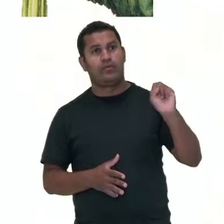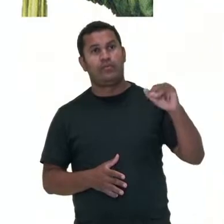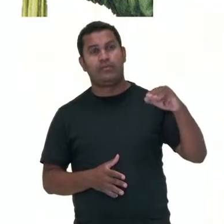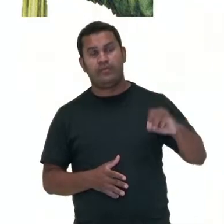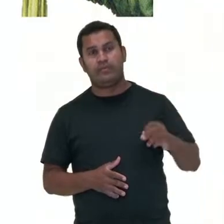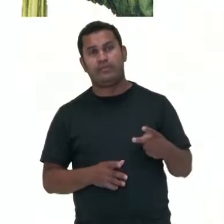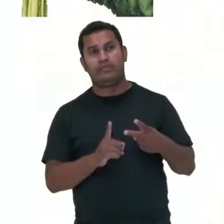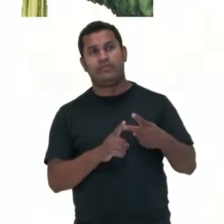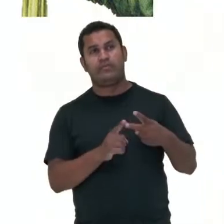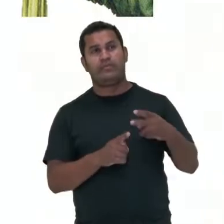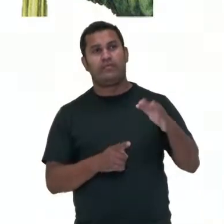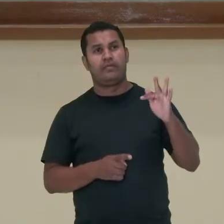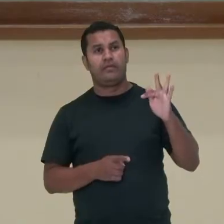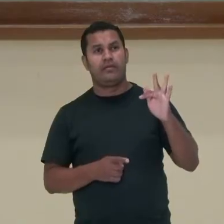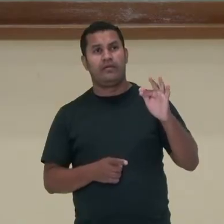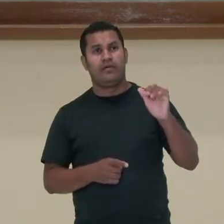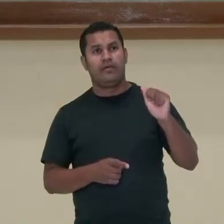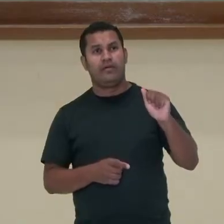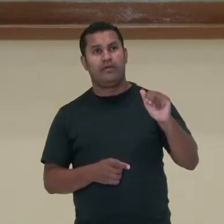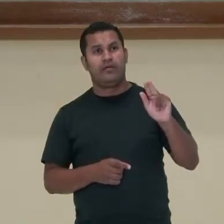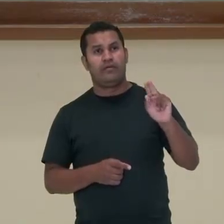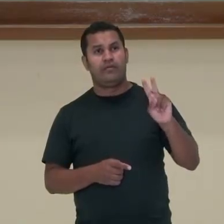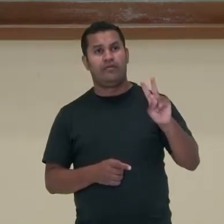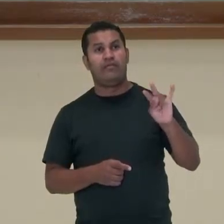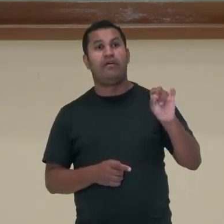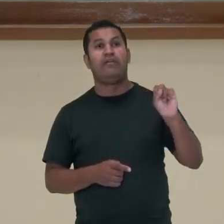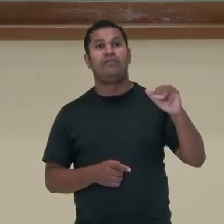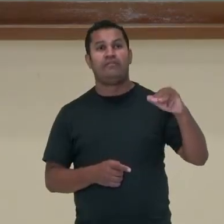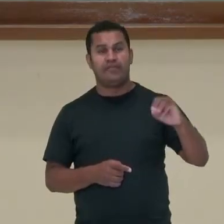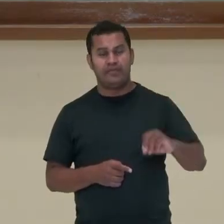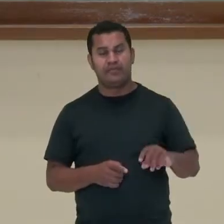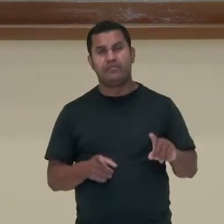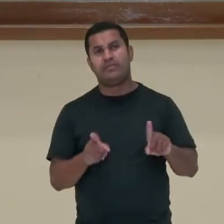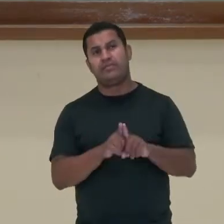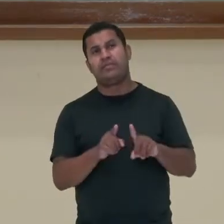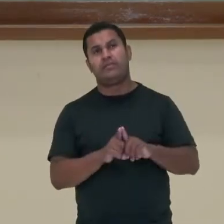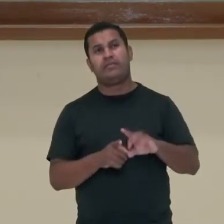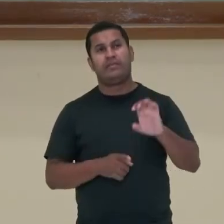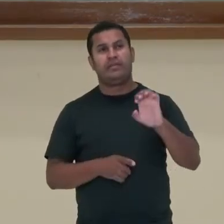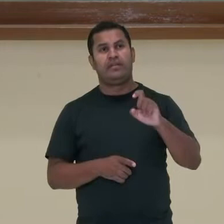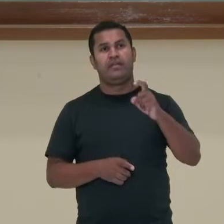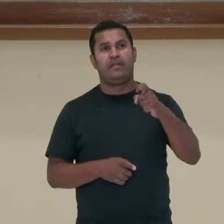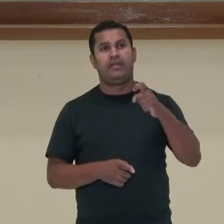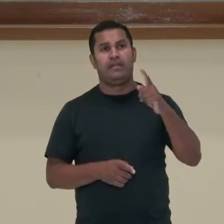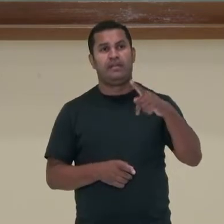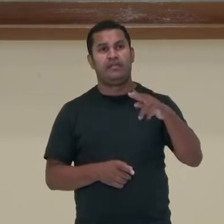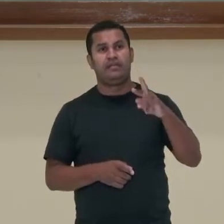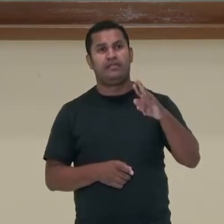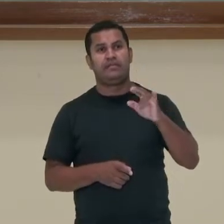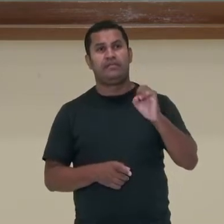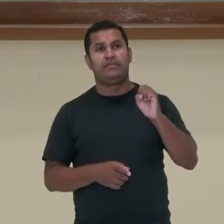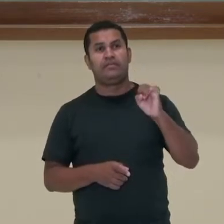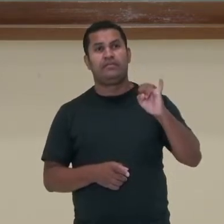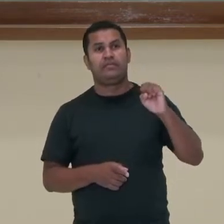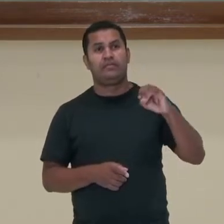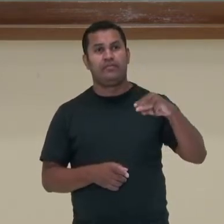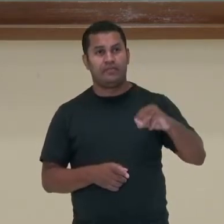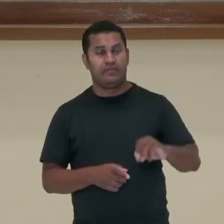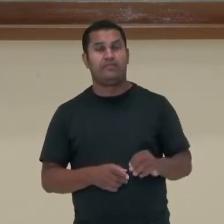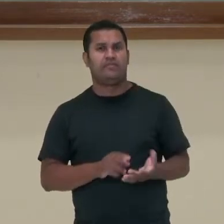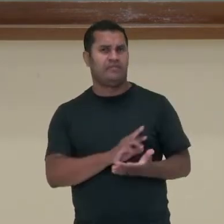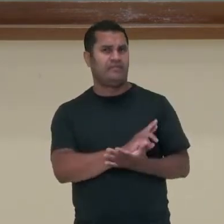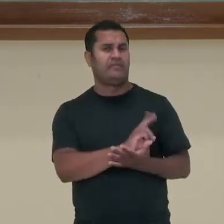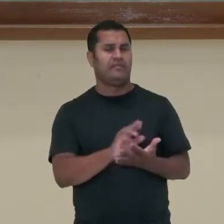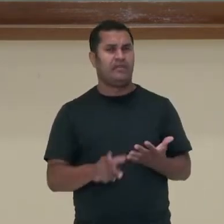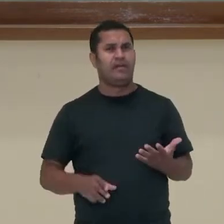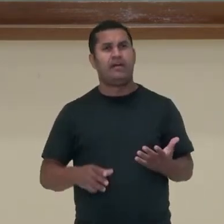século XIX e XX. Então essa falta de padrão da sua estética veio exatamente a mostrar para a